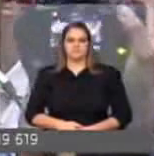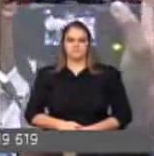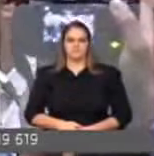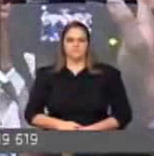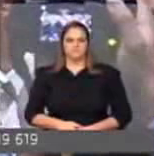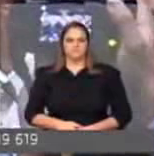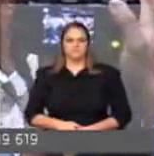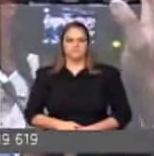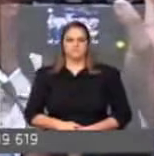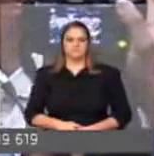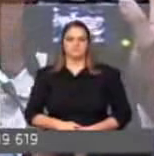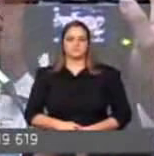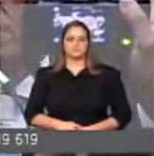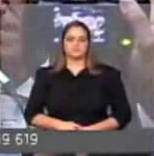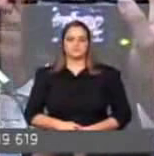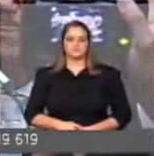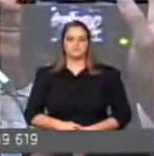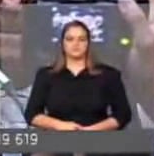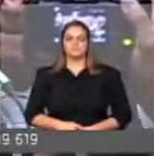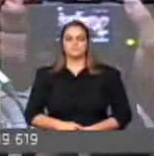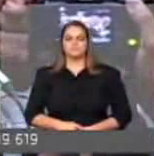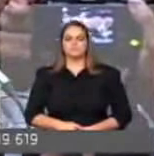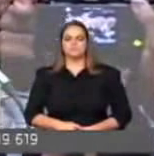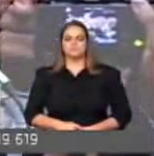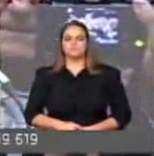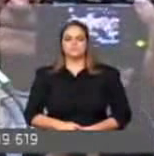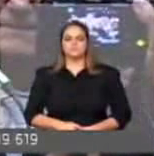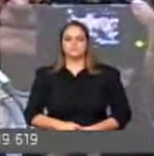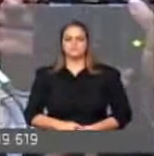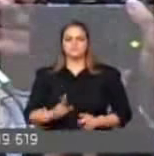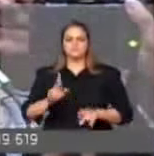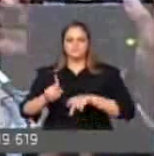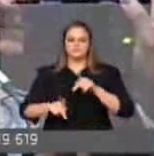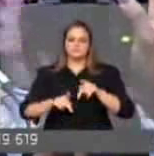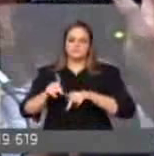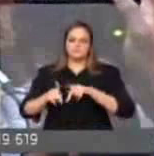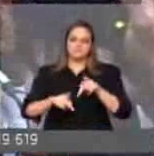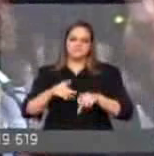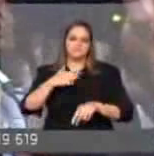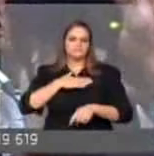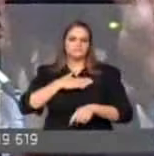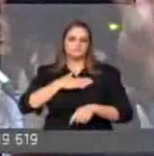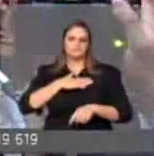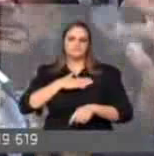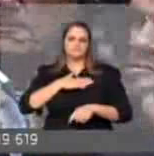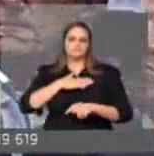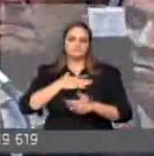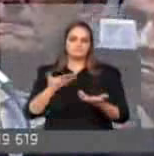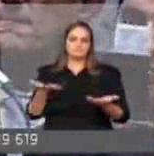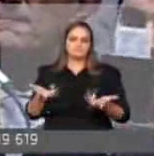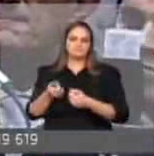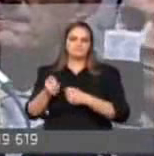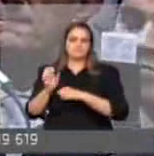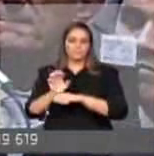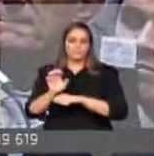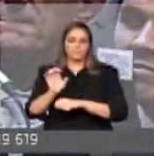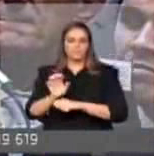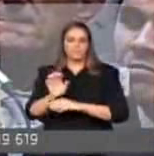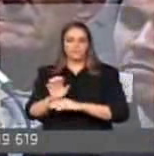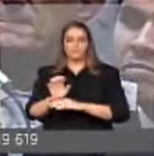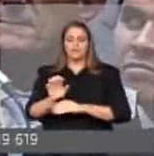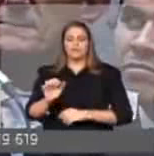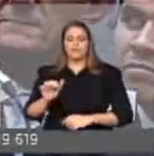Quis o povo do meu honrado estado de Alagoas, que estivesse aqui no dia